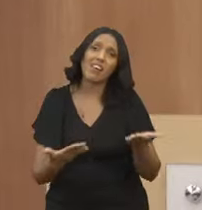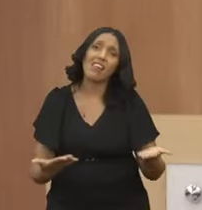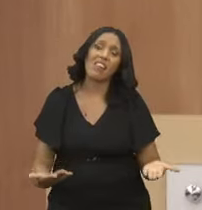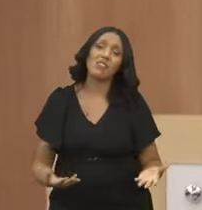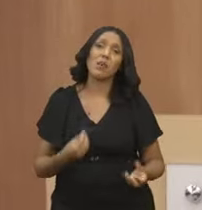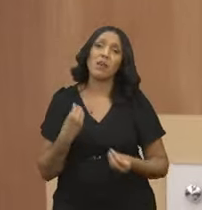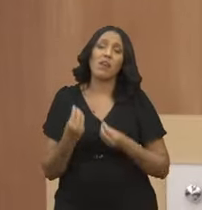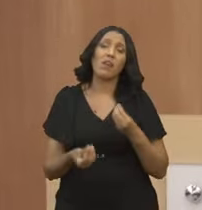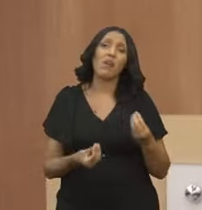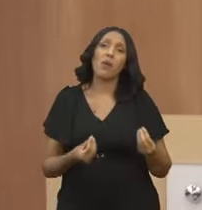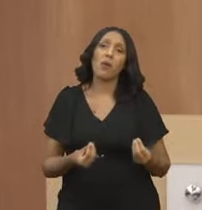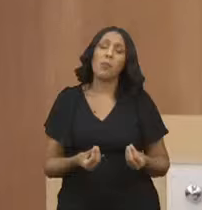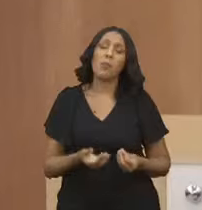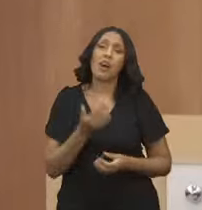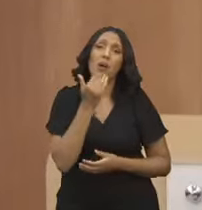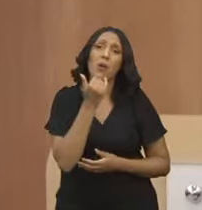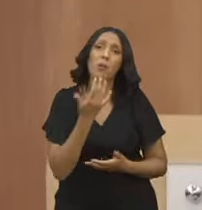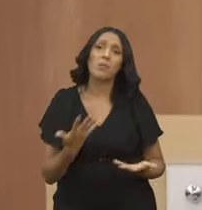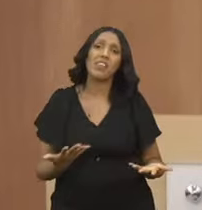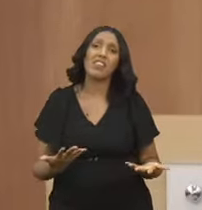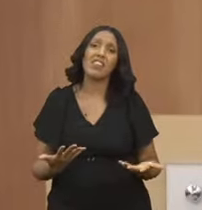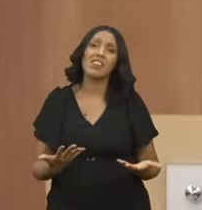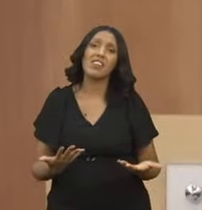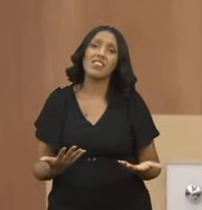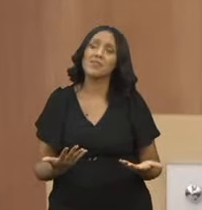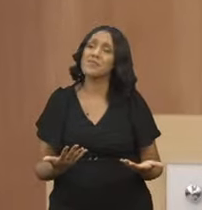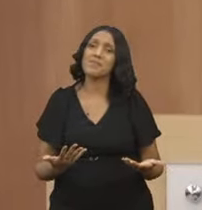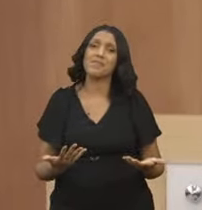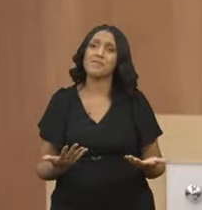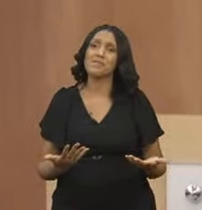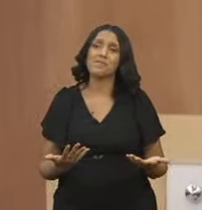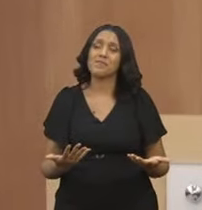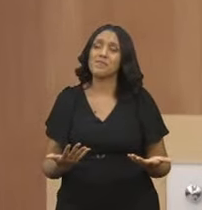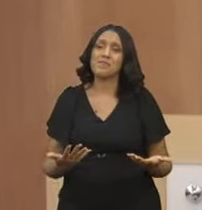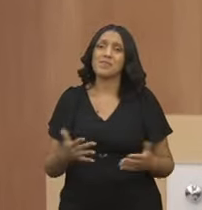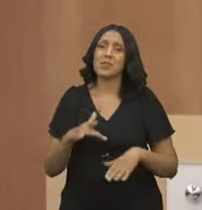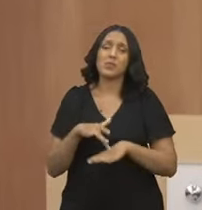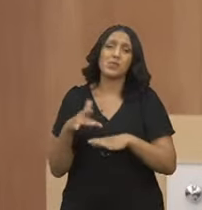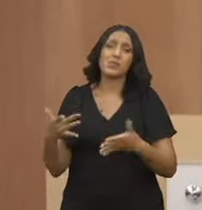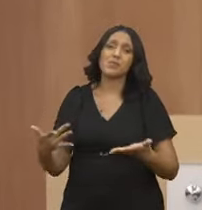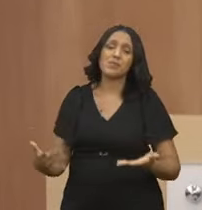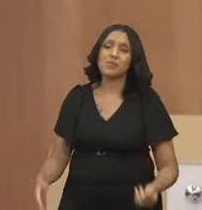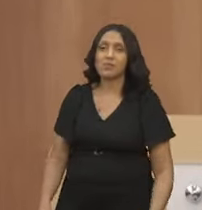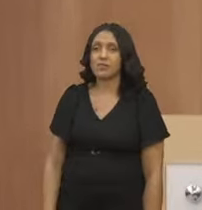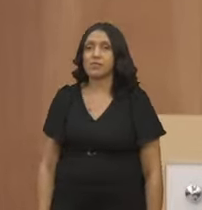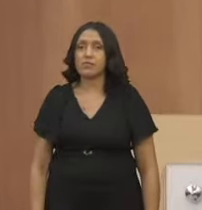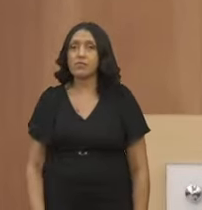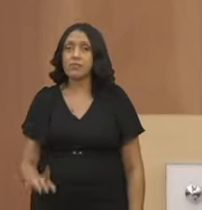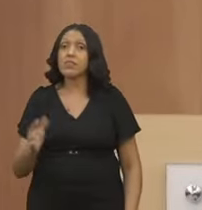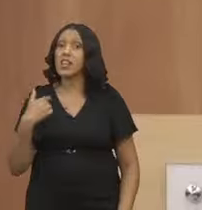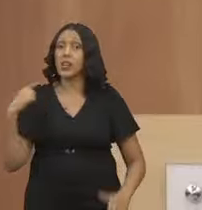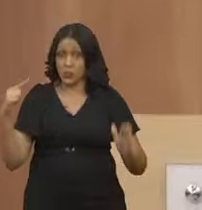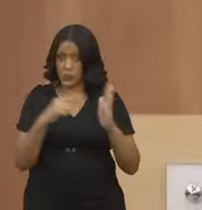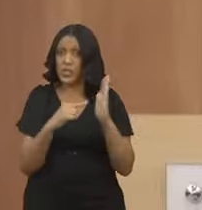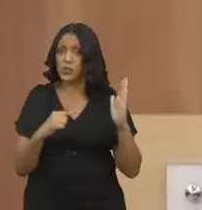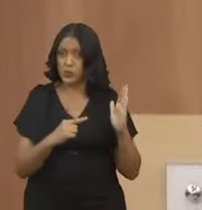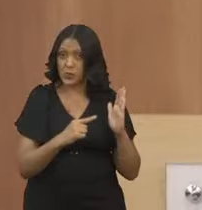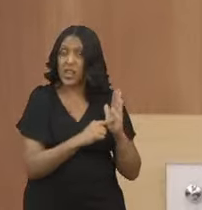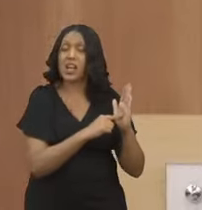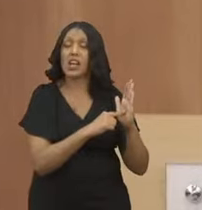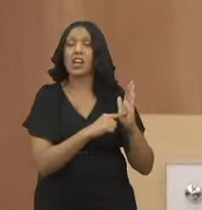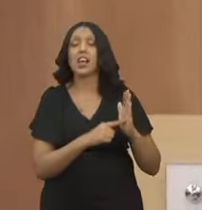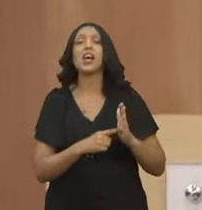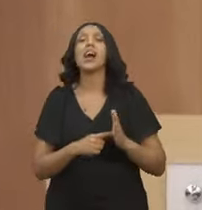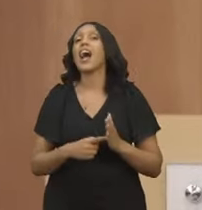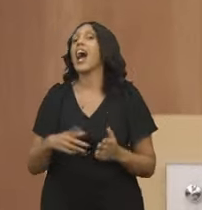que vai acontecer com a comida? E surgiu, depois que a gente fez essa denúncia, uma série de alegações aí, inclusive por parte